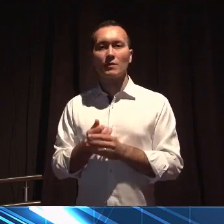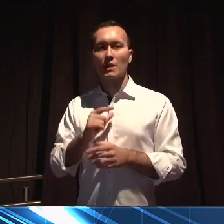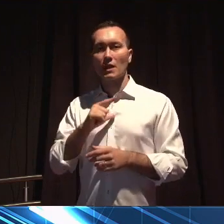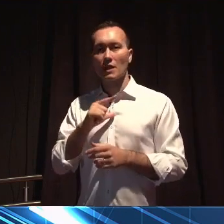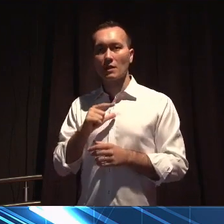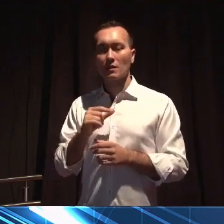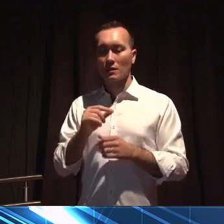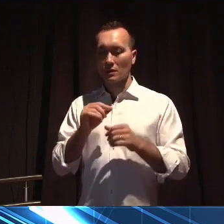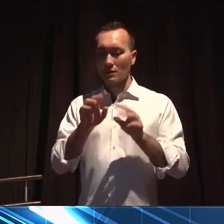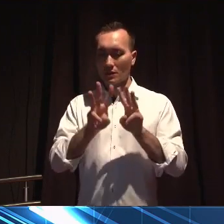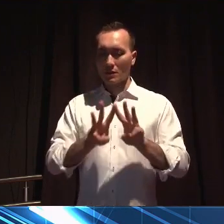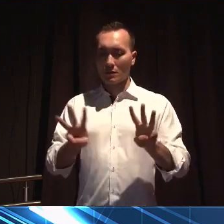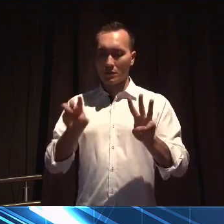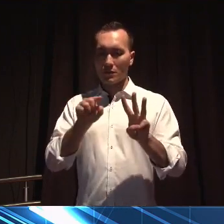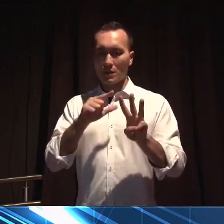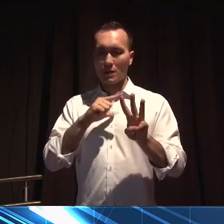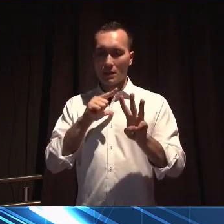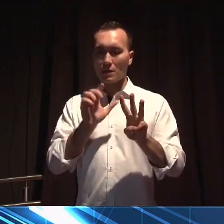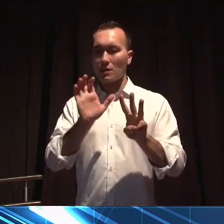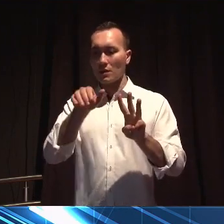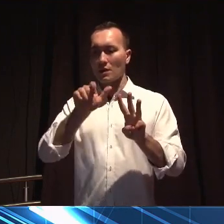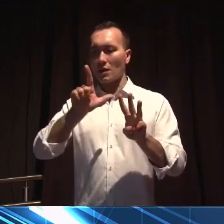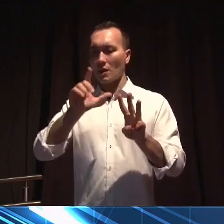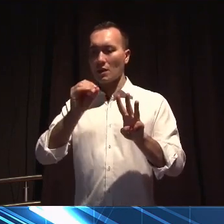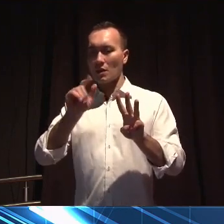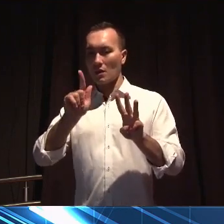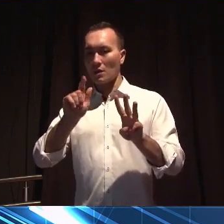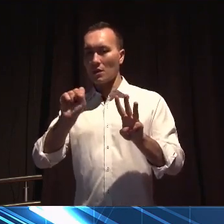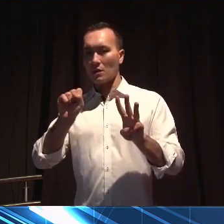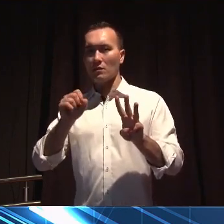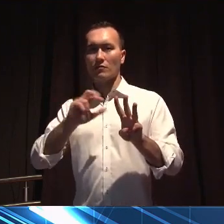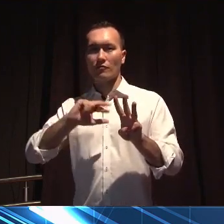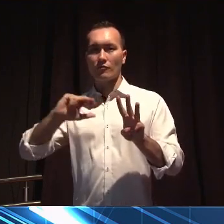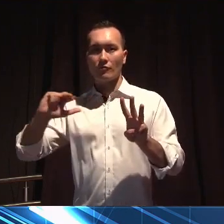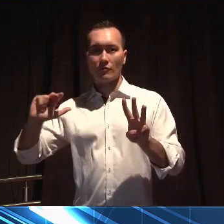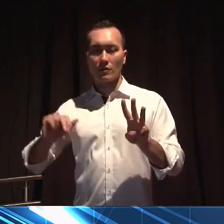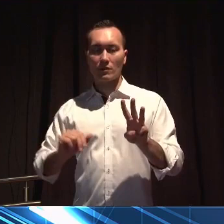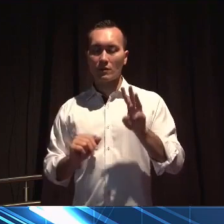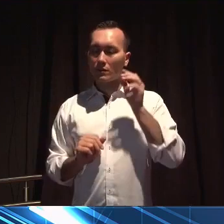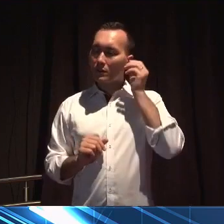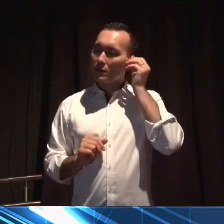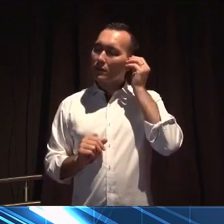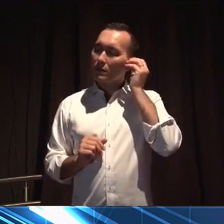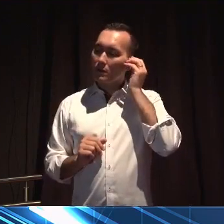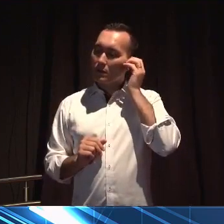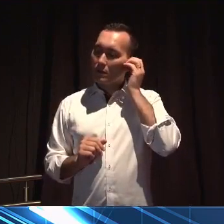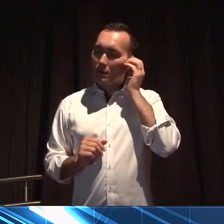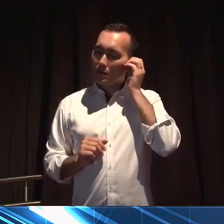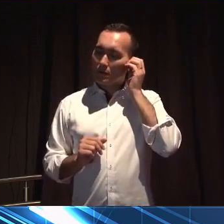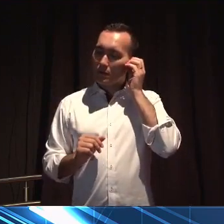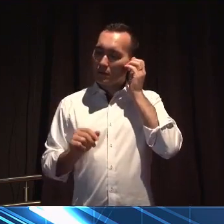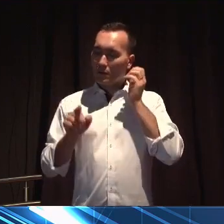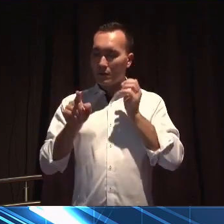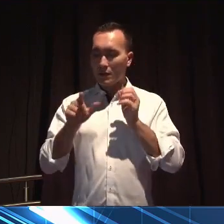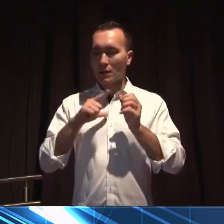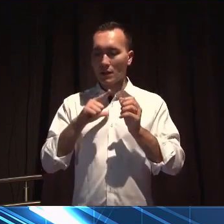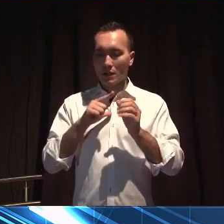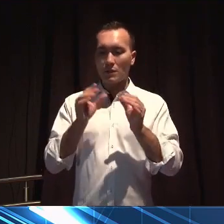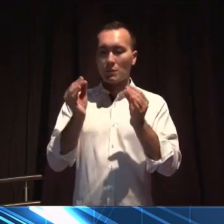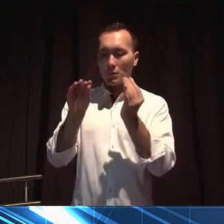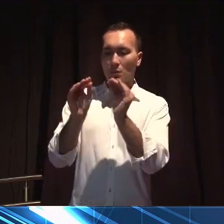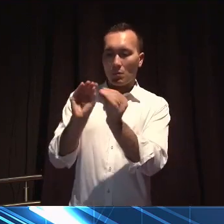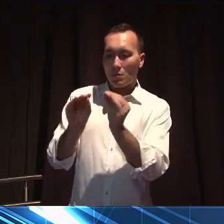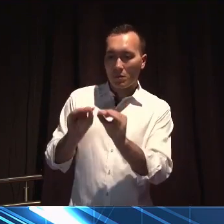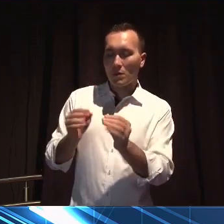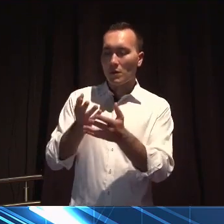um sidecar que é só logs. Né? Ele recebe, o serviço chama direto esse sidecar, que é uma aplicação rodando, um container rodando, junto com o serviço. No